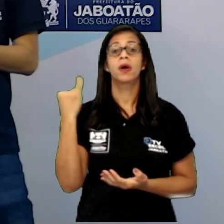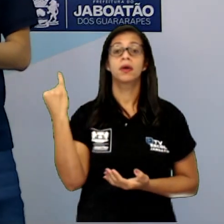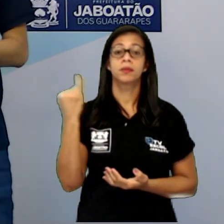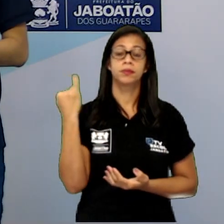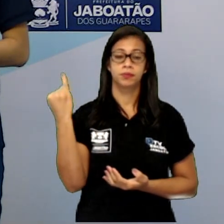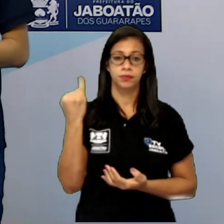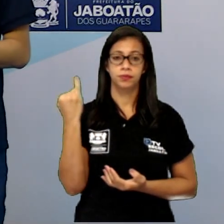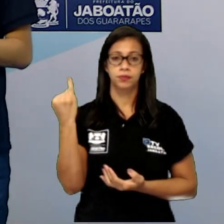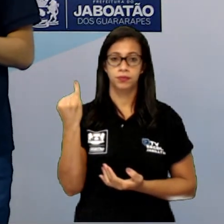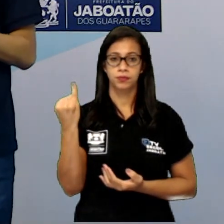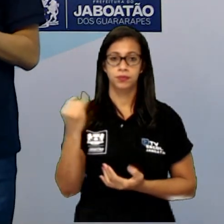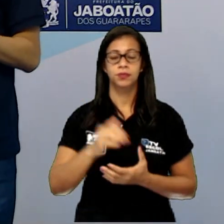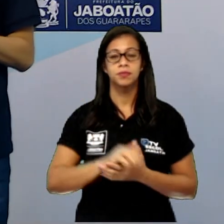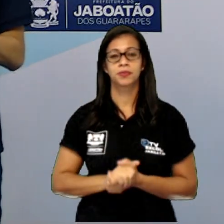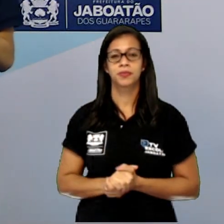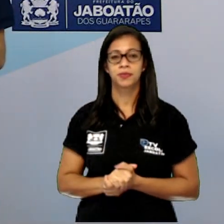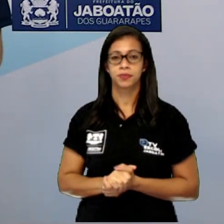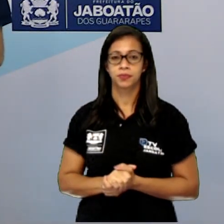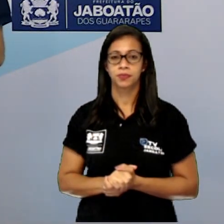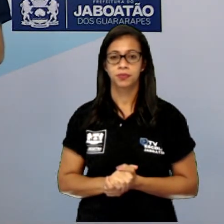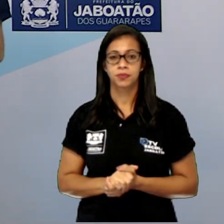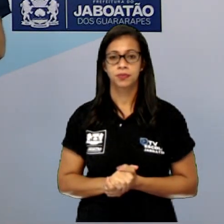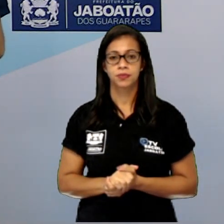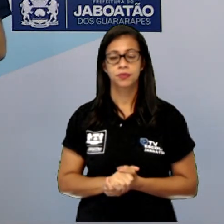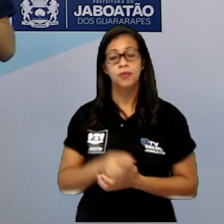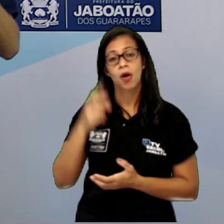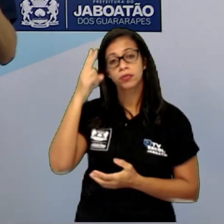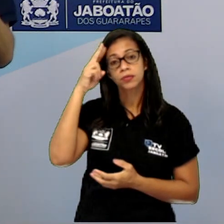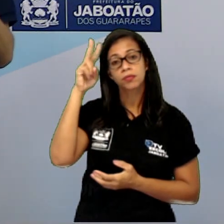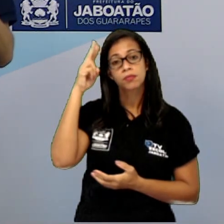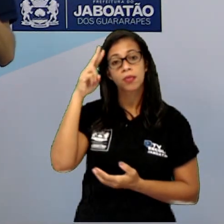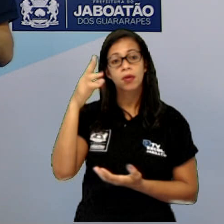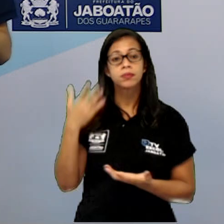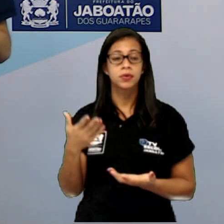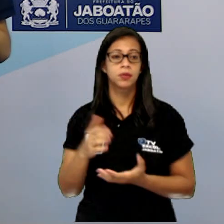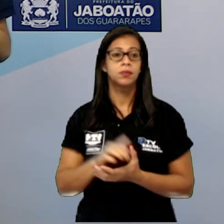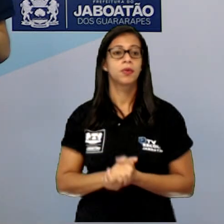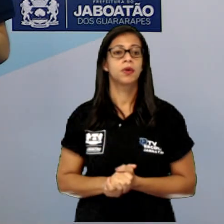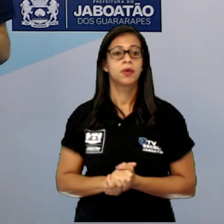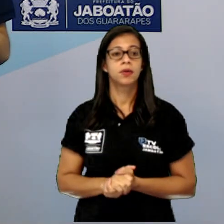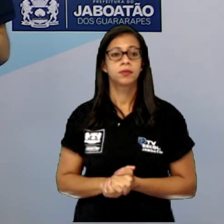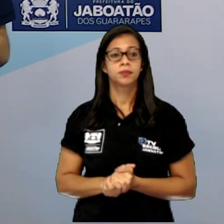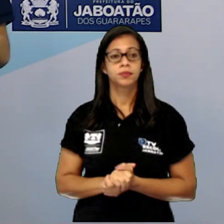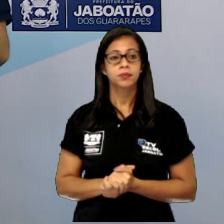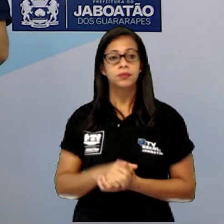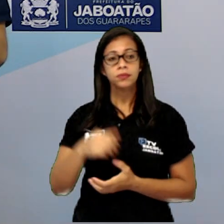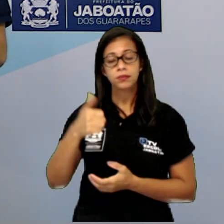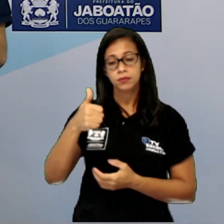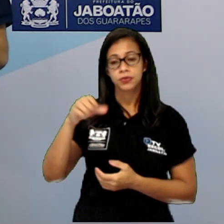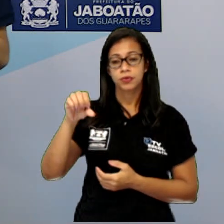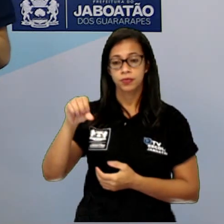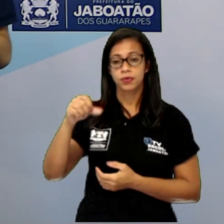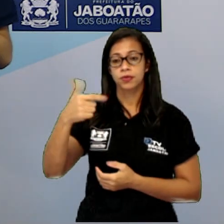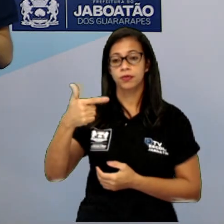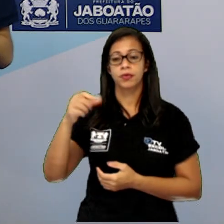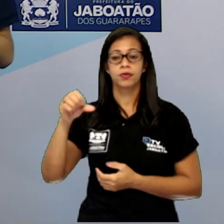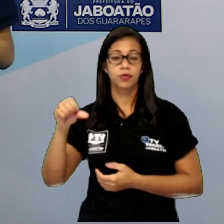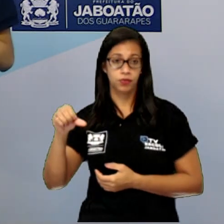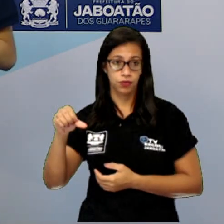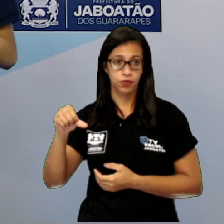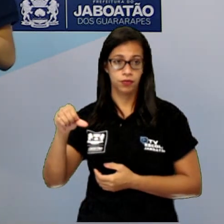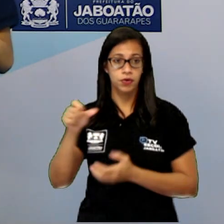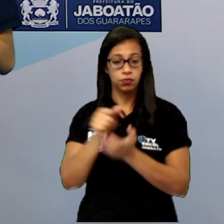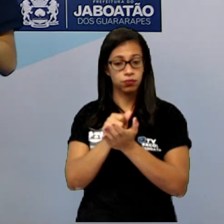o seguinte, que de 29 ele é expulso, ele vai se refugiar no México e em